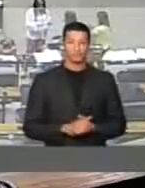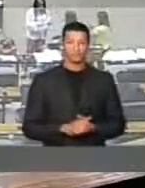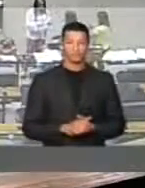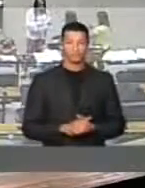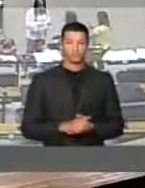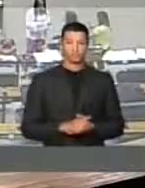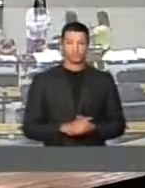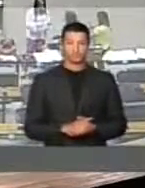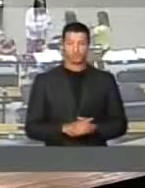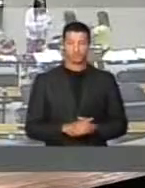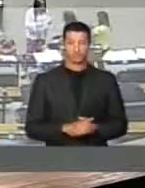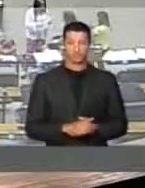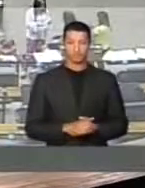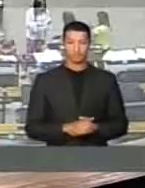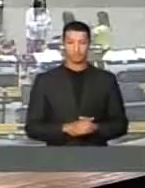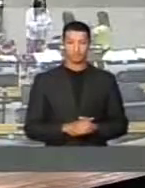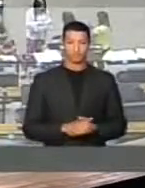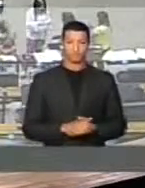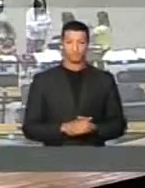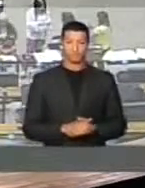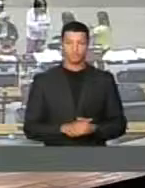3 minutos.